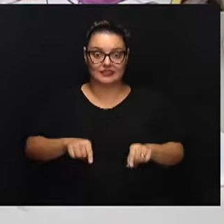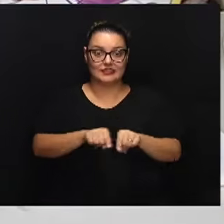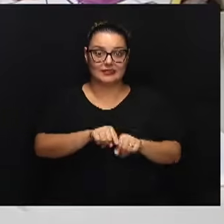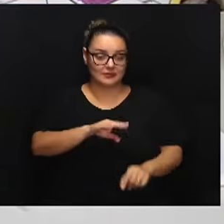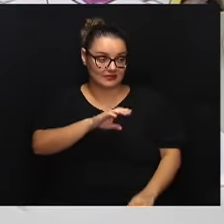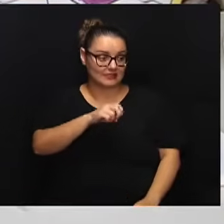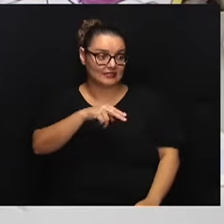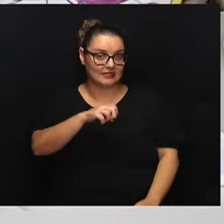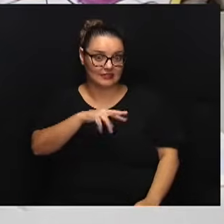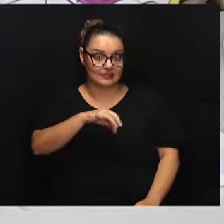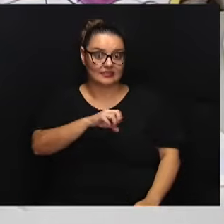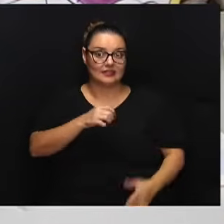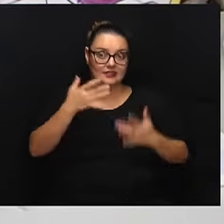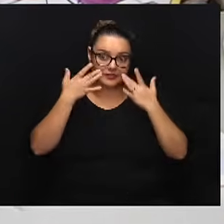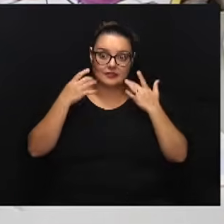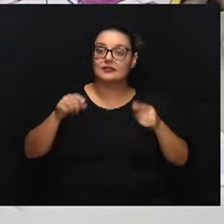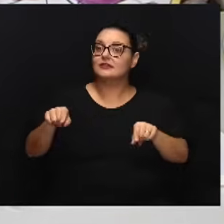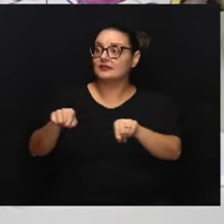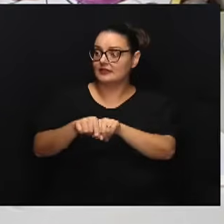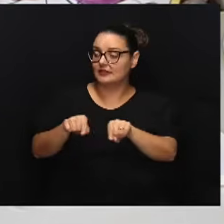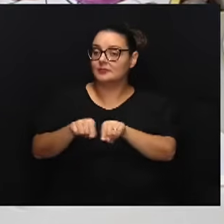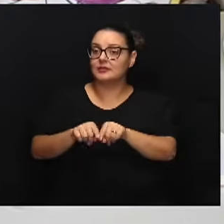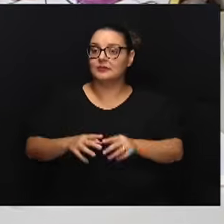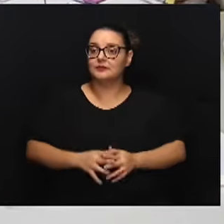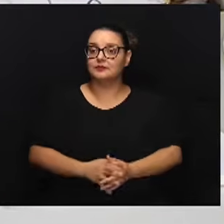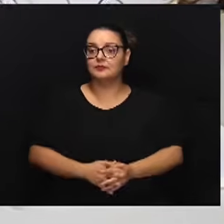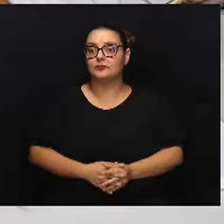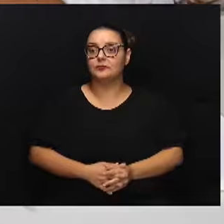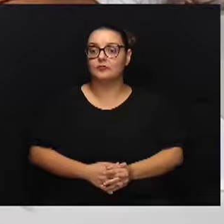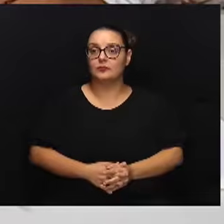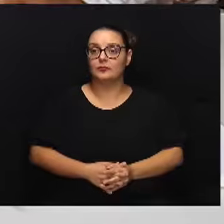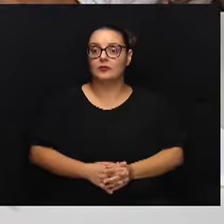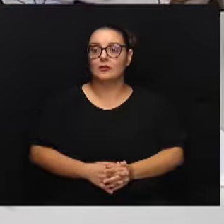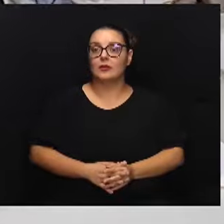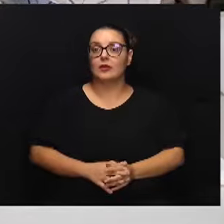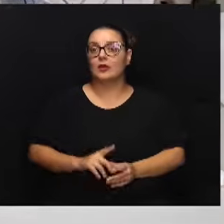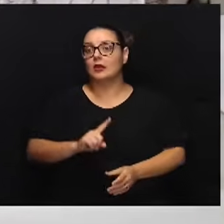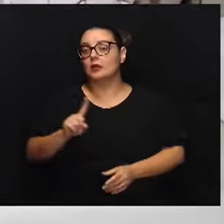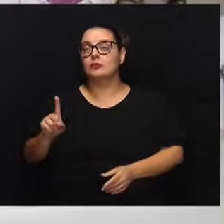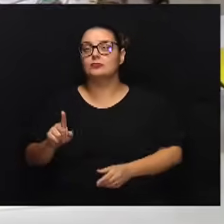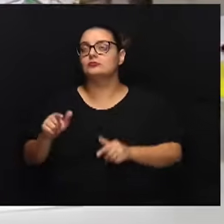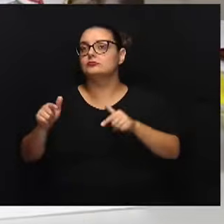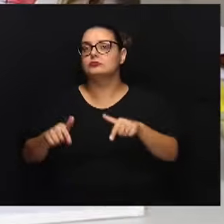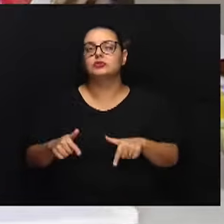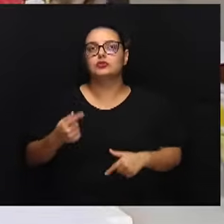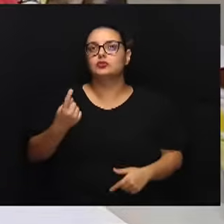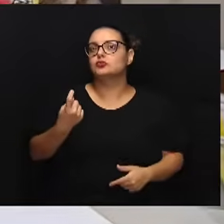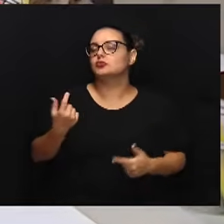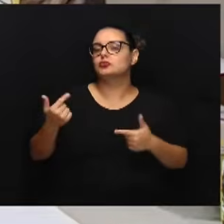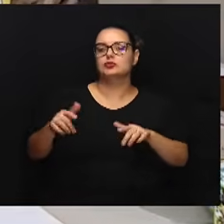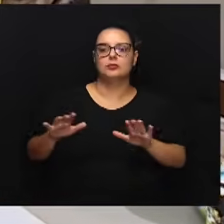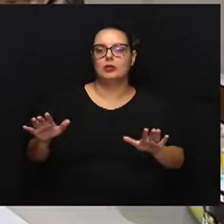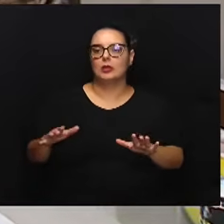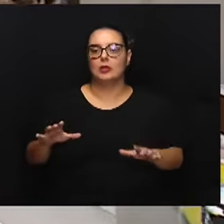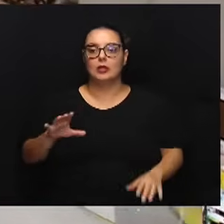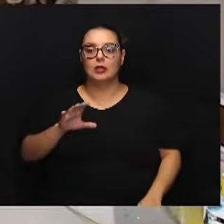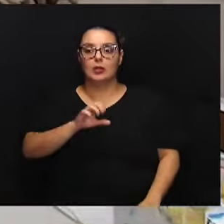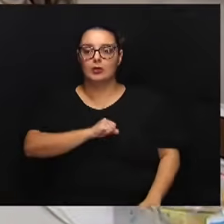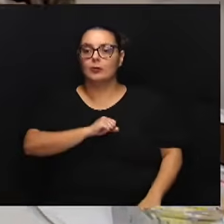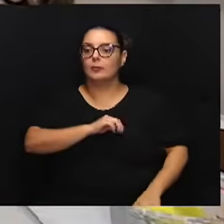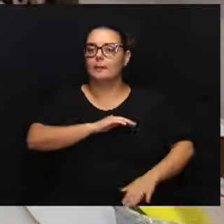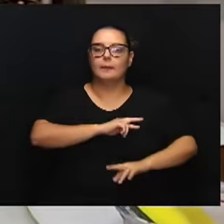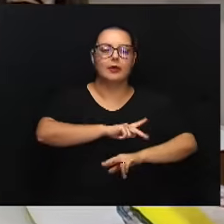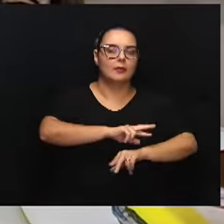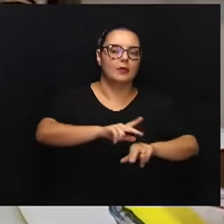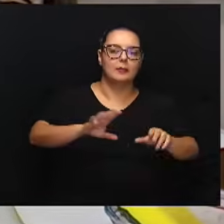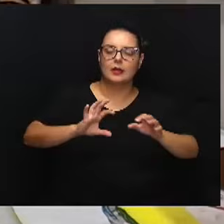cenários também de teatro. Também. Certo? Eu não me limito apenas em um espaço físico, né? Eu gosto de explorar o máximo de